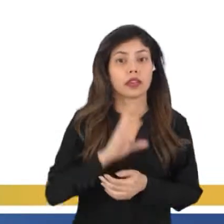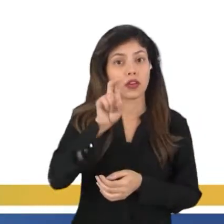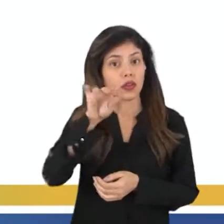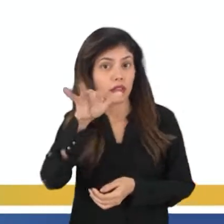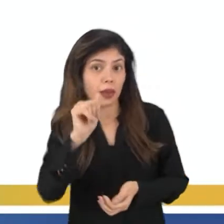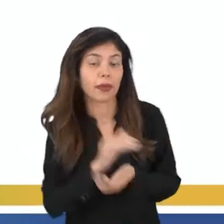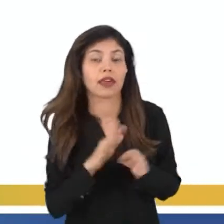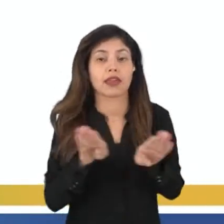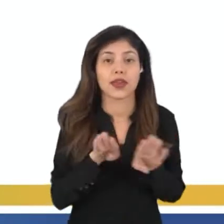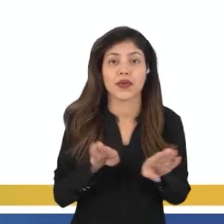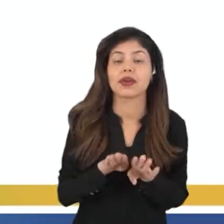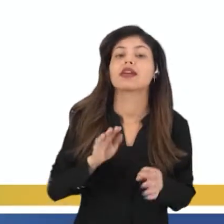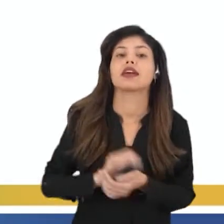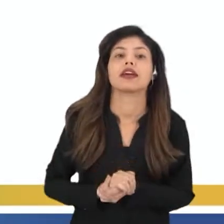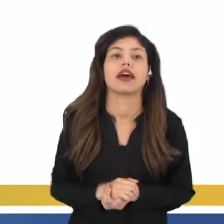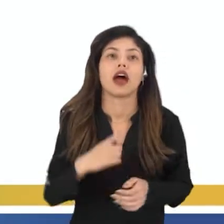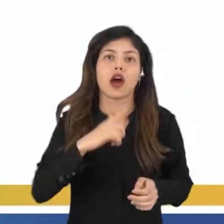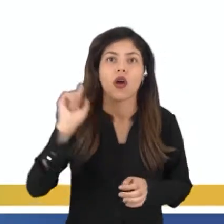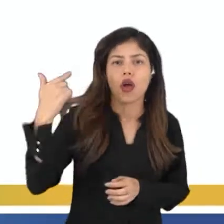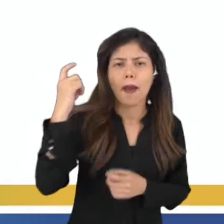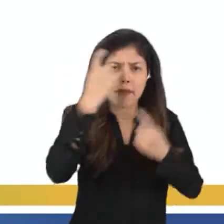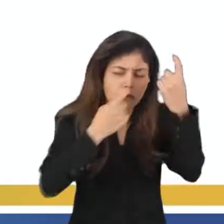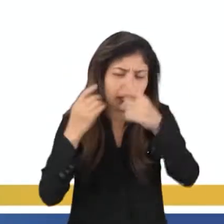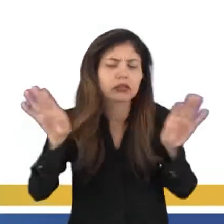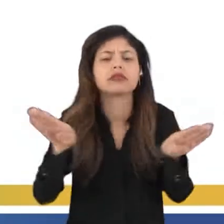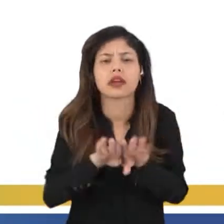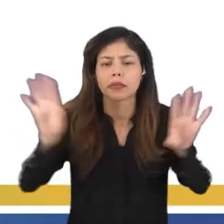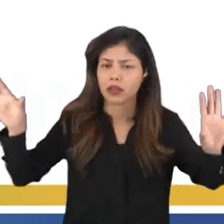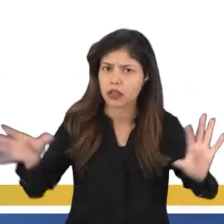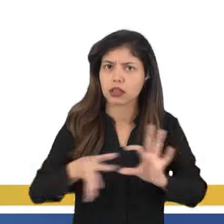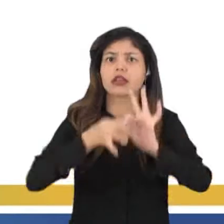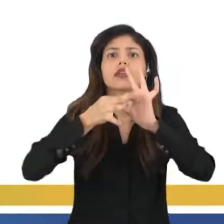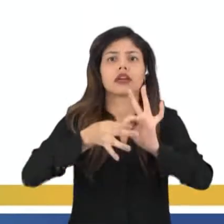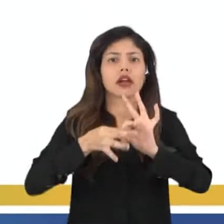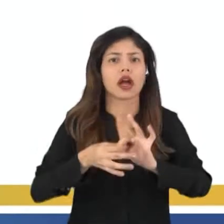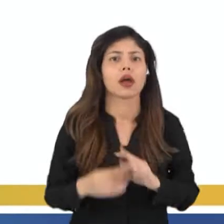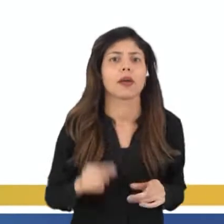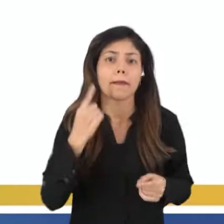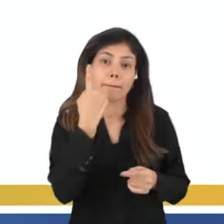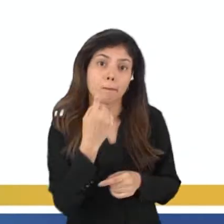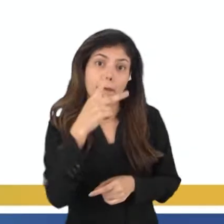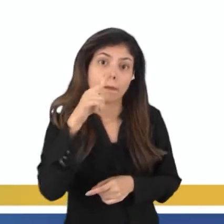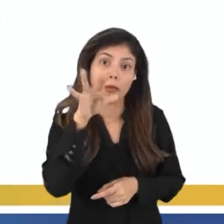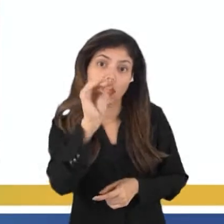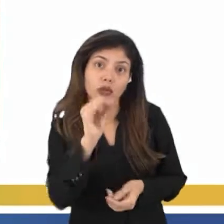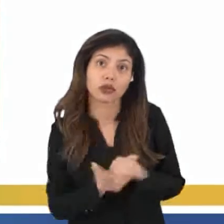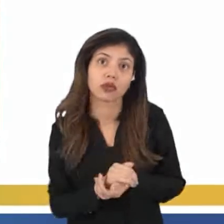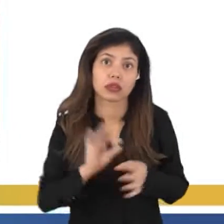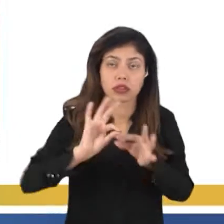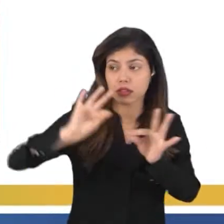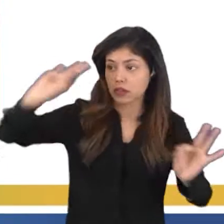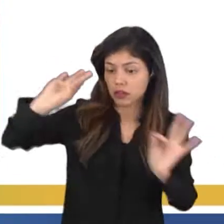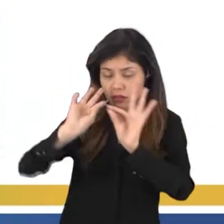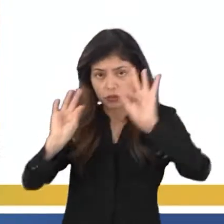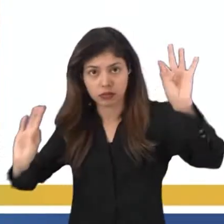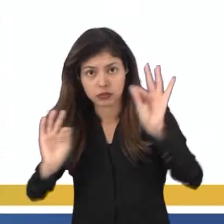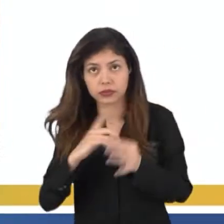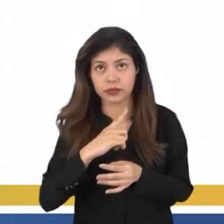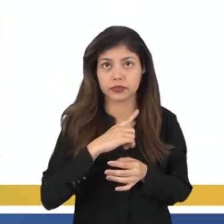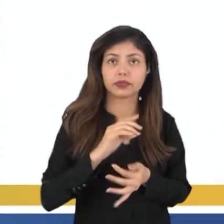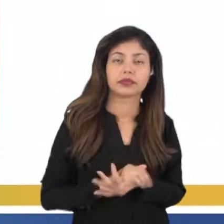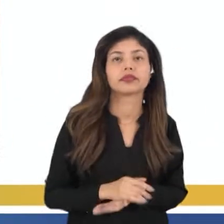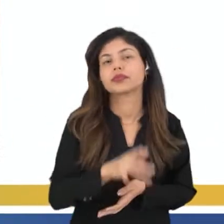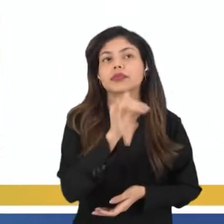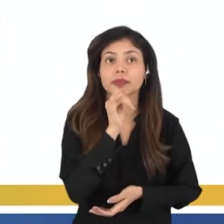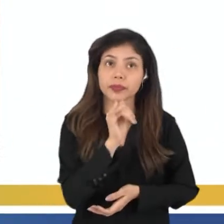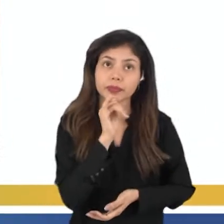outras tinham como preocupação estabelecer a ligação entre pontos e localidades até então desconectados. Aí nós temos as